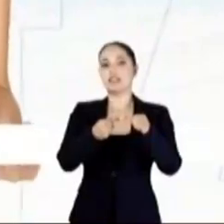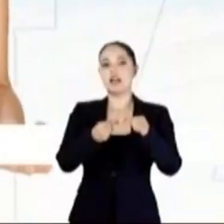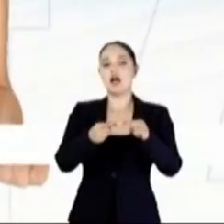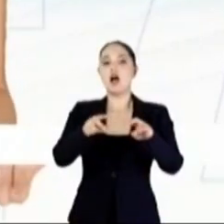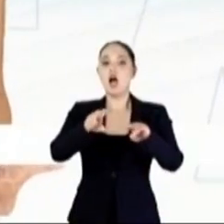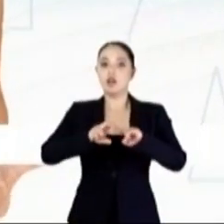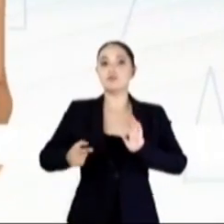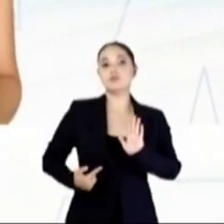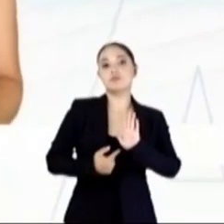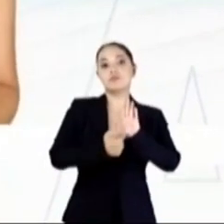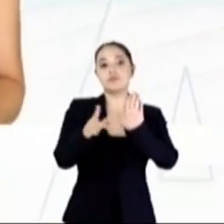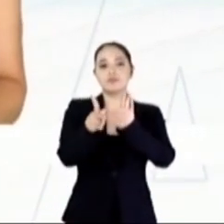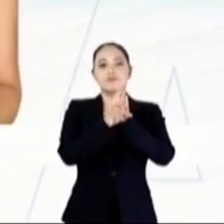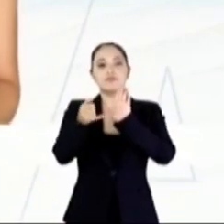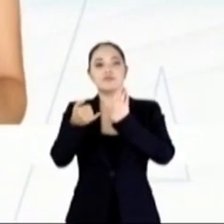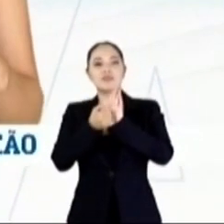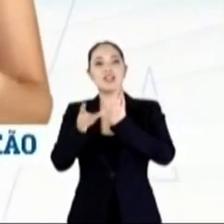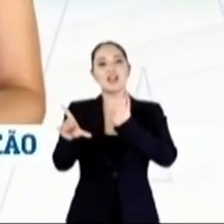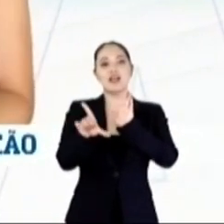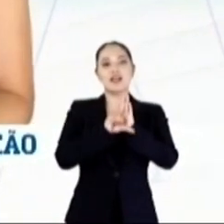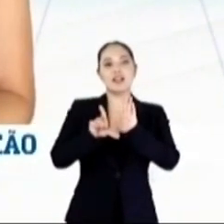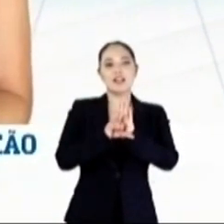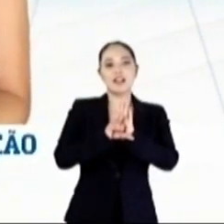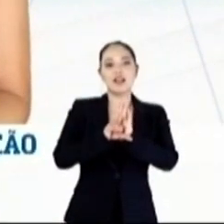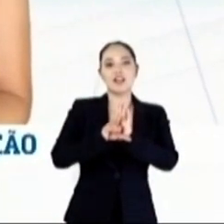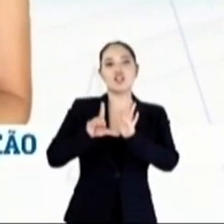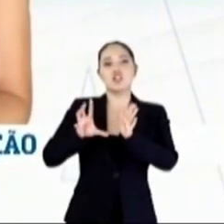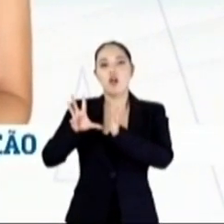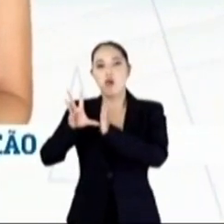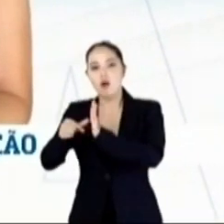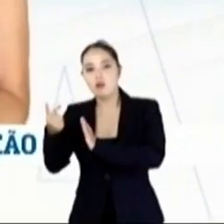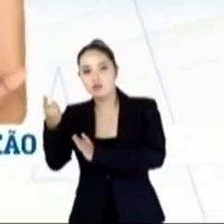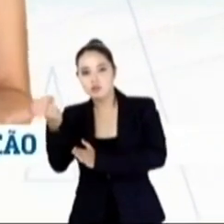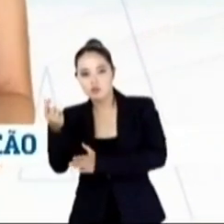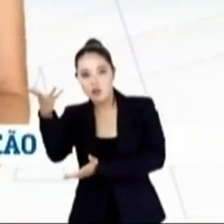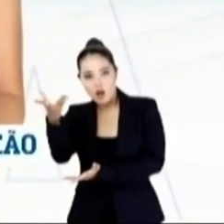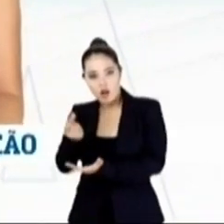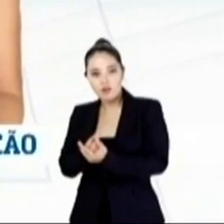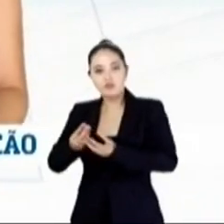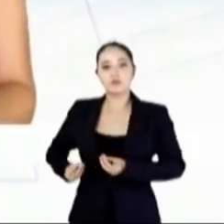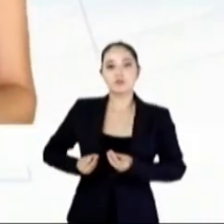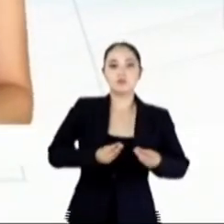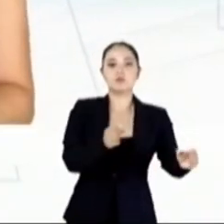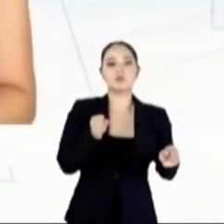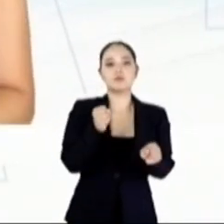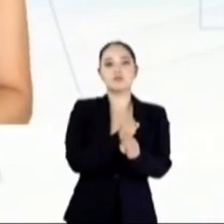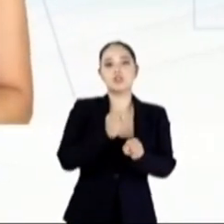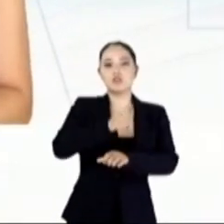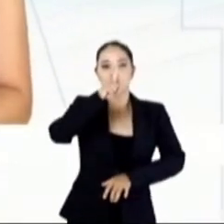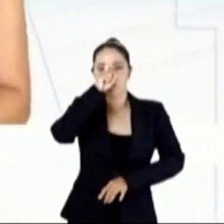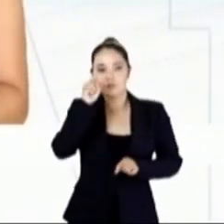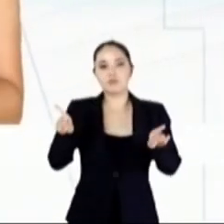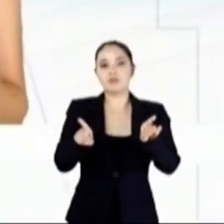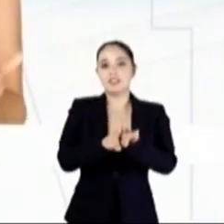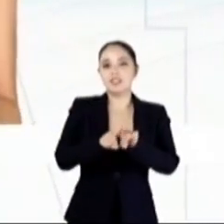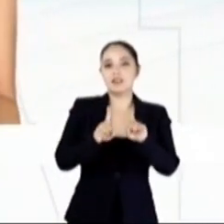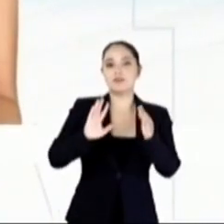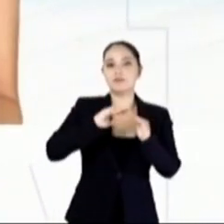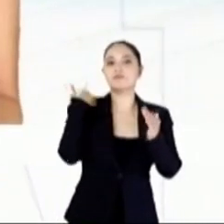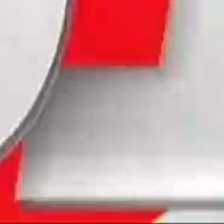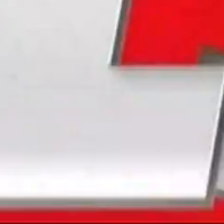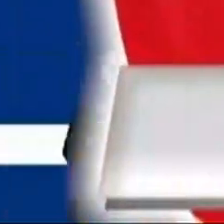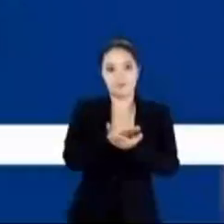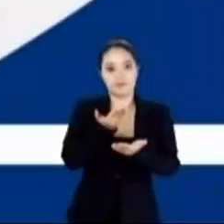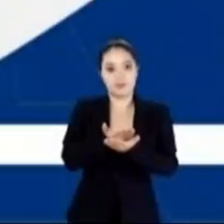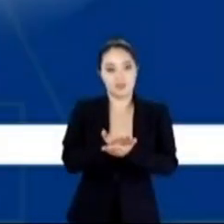isso, ele apresentou um projeto de lei que destina todo o dinheiro recuperado da corrupção para a construção de hospitais e